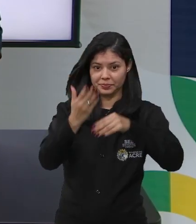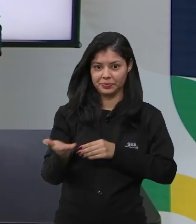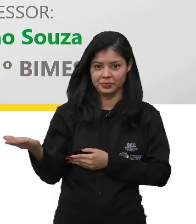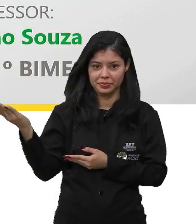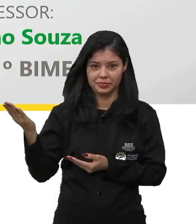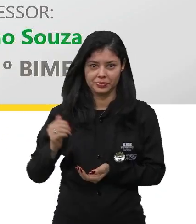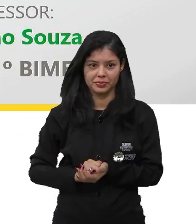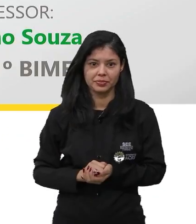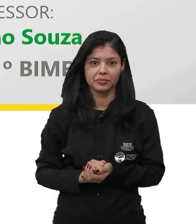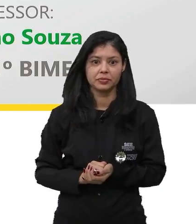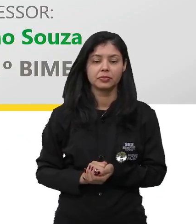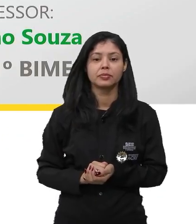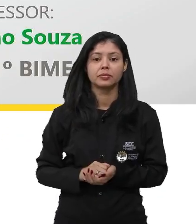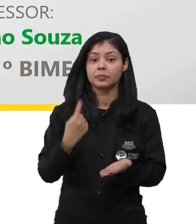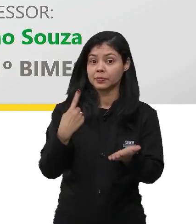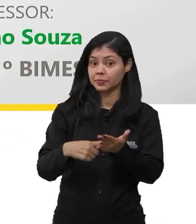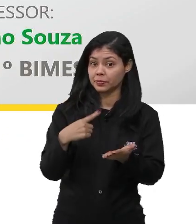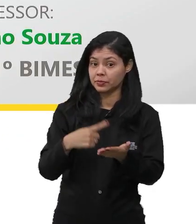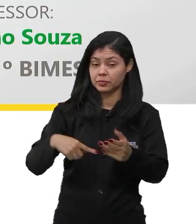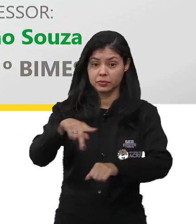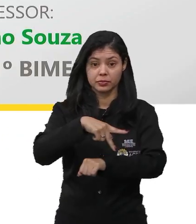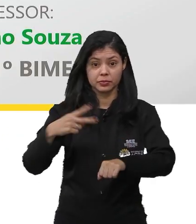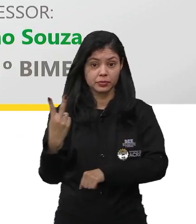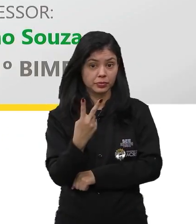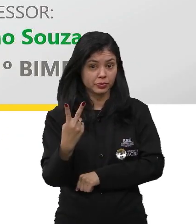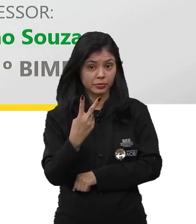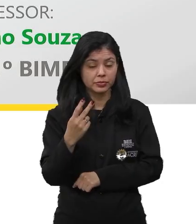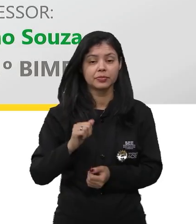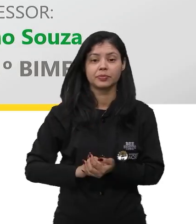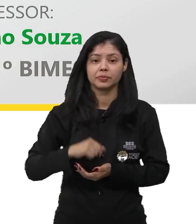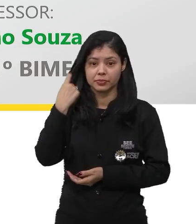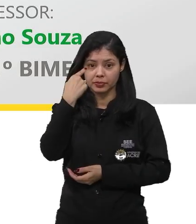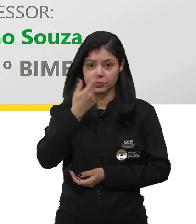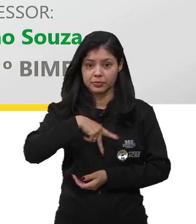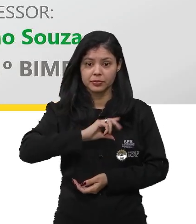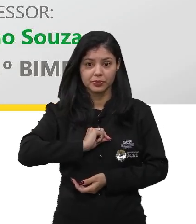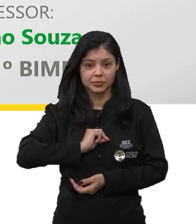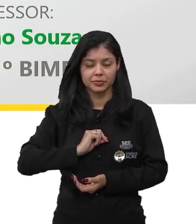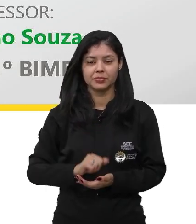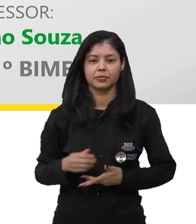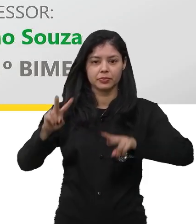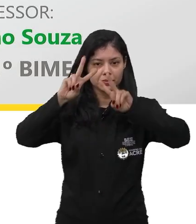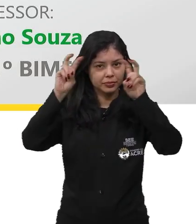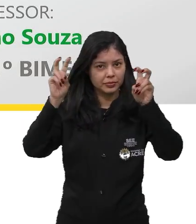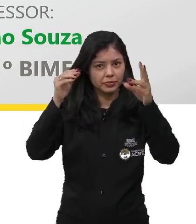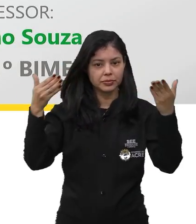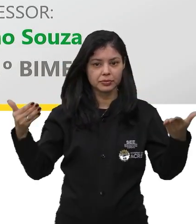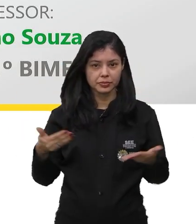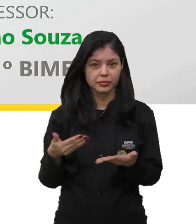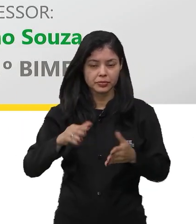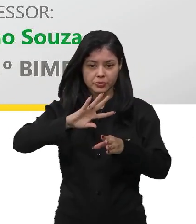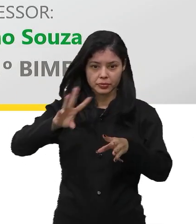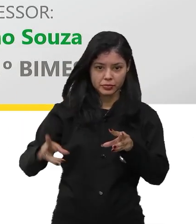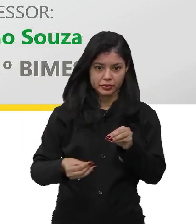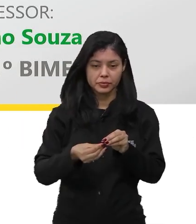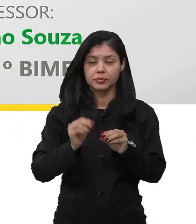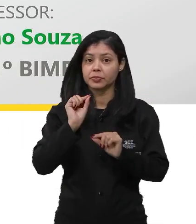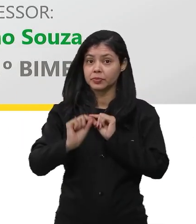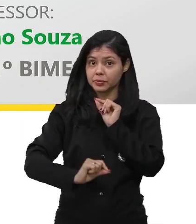aula, Tratado de Tordesilhas. Esse tema aqui, inclusive,